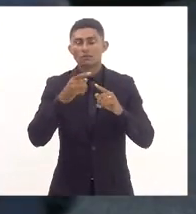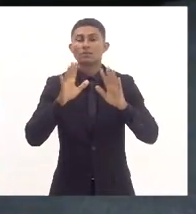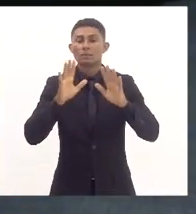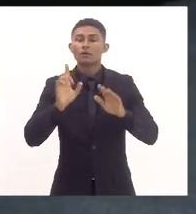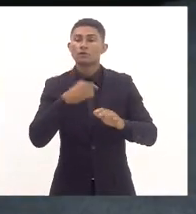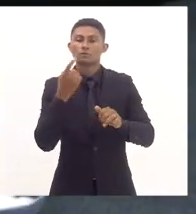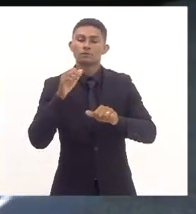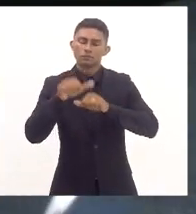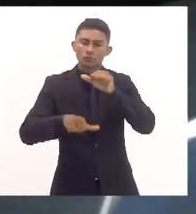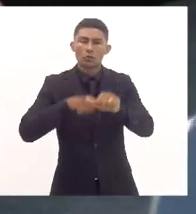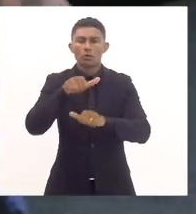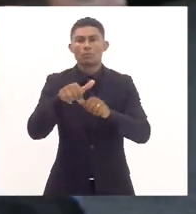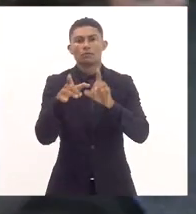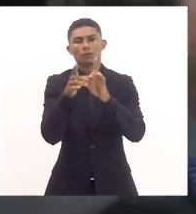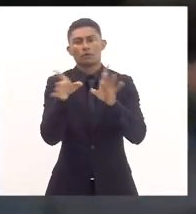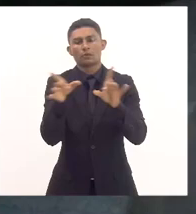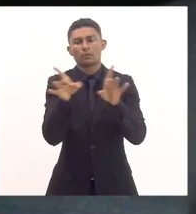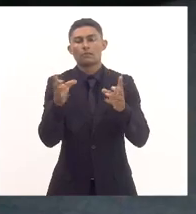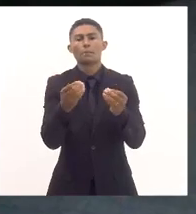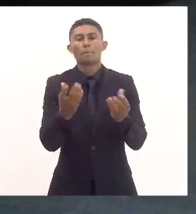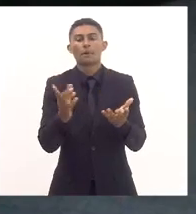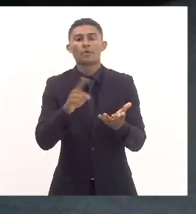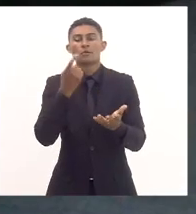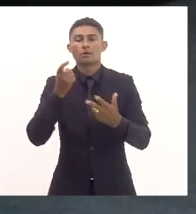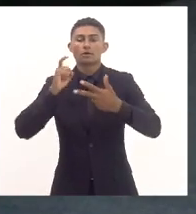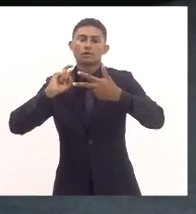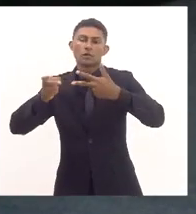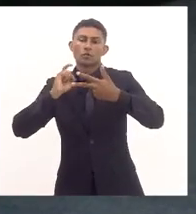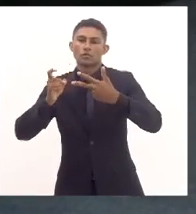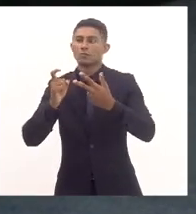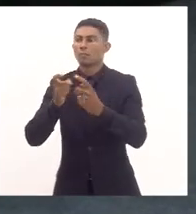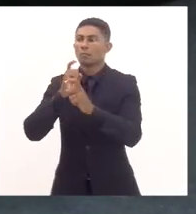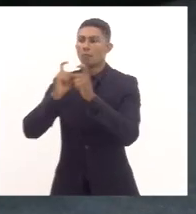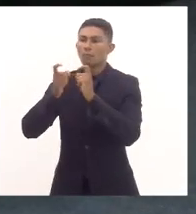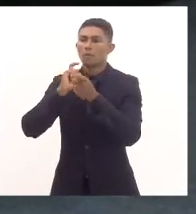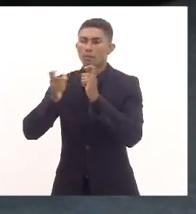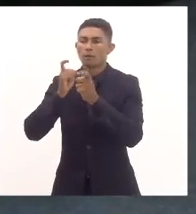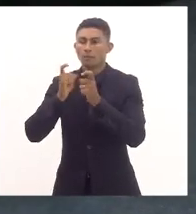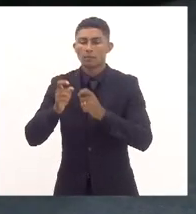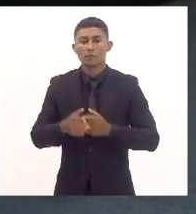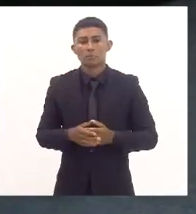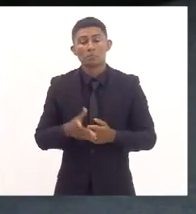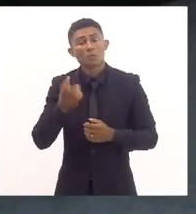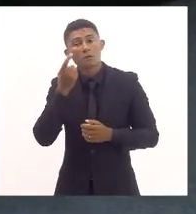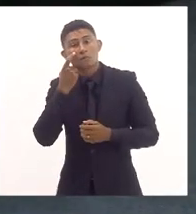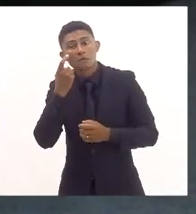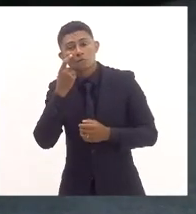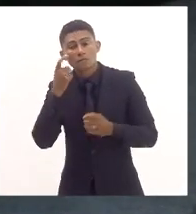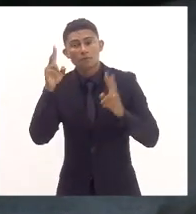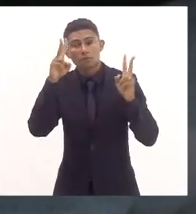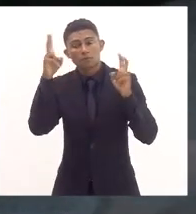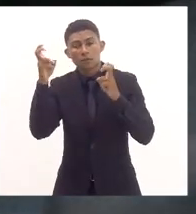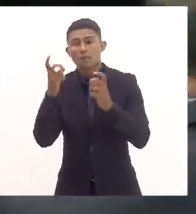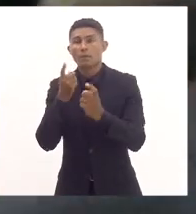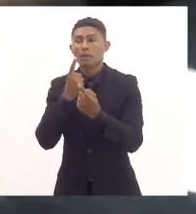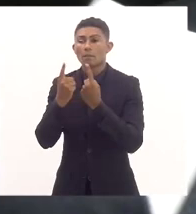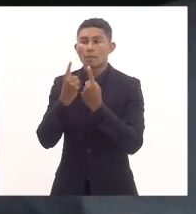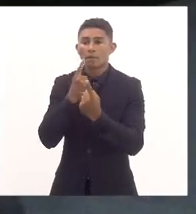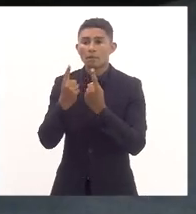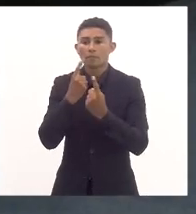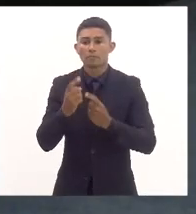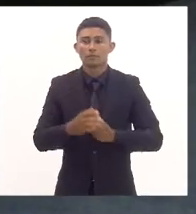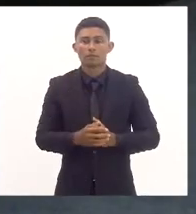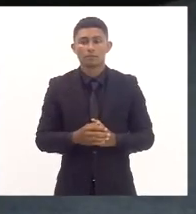autorizativo para que nós pudéssemos estabelecer o diálogo com o poder executivo para poder discutir a matéria Porque